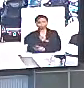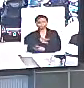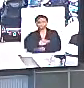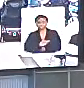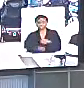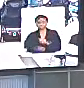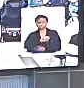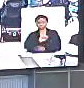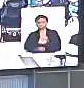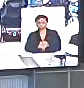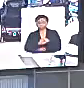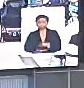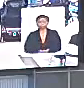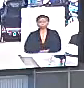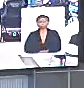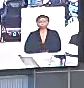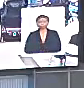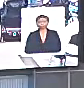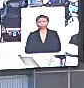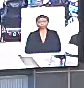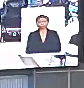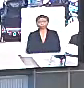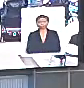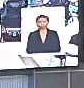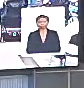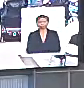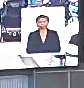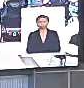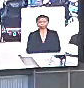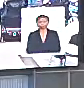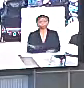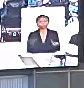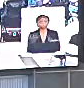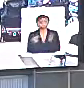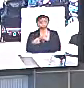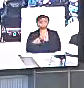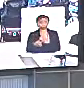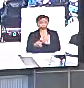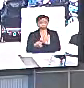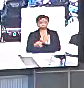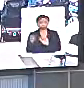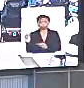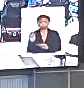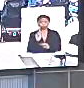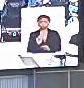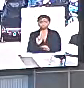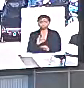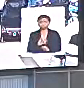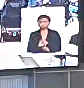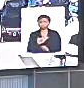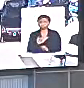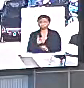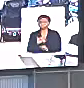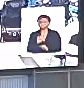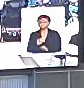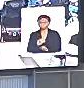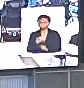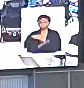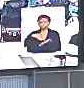José quero registrar aqui a presença do Senhor Elídio ferrarinha que é secretário